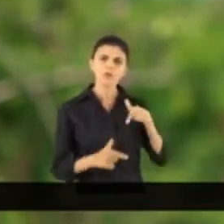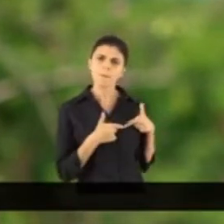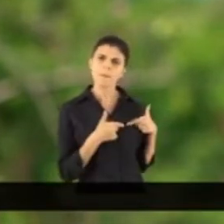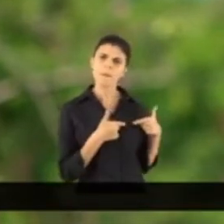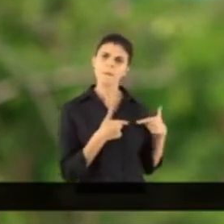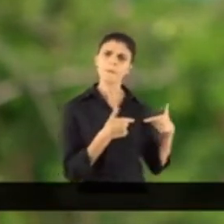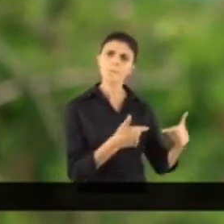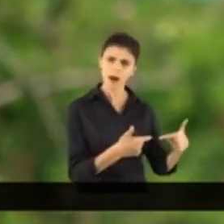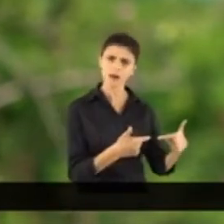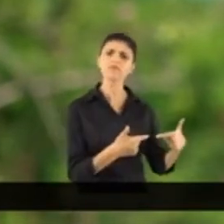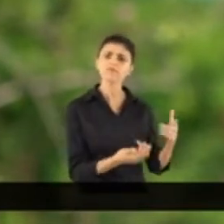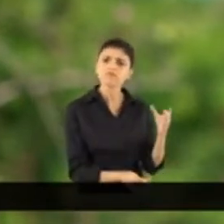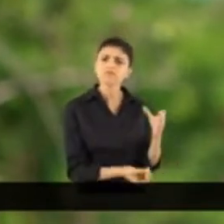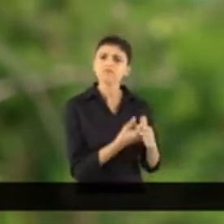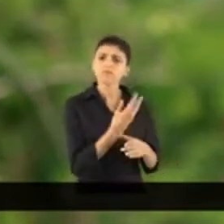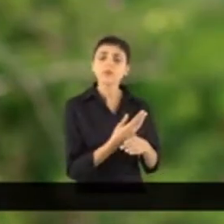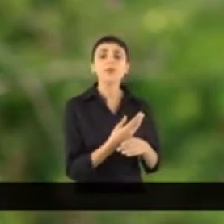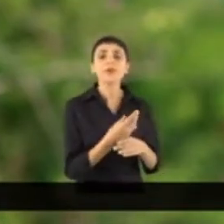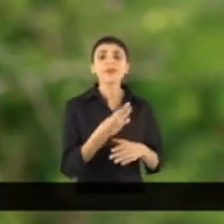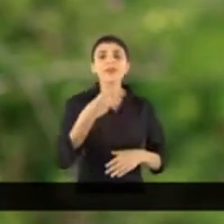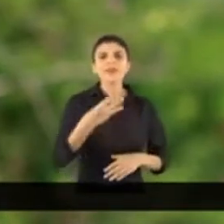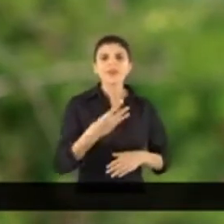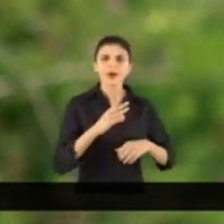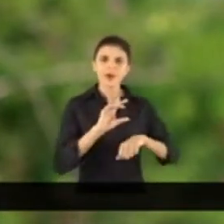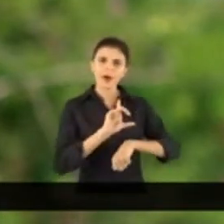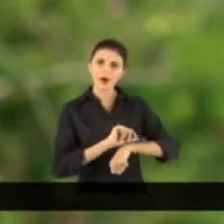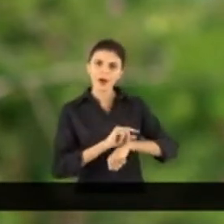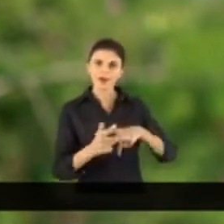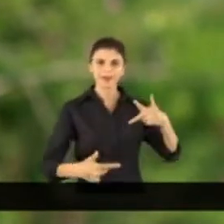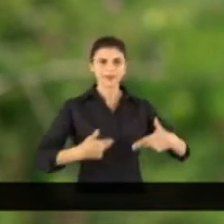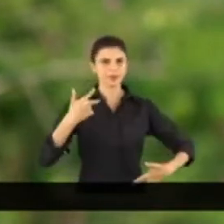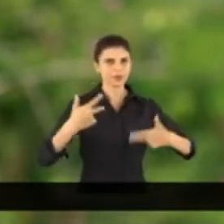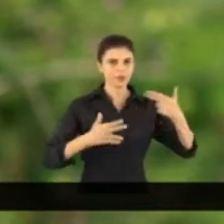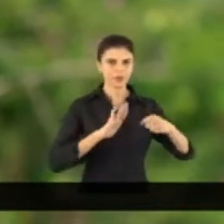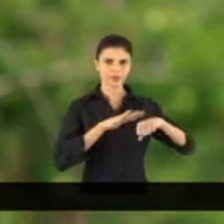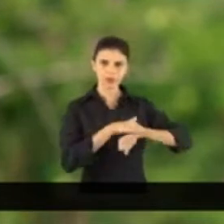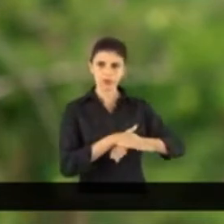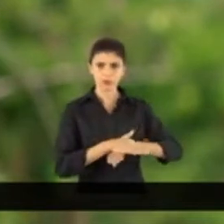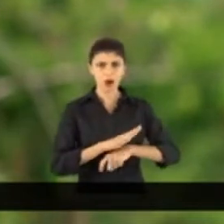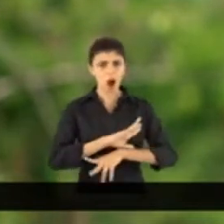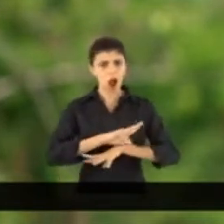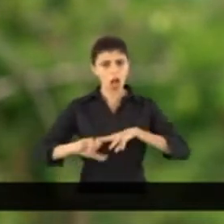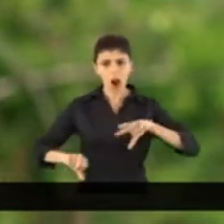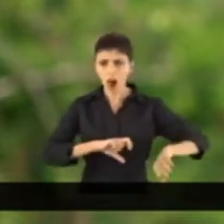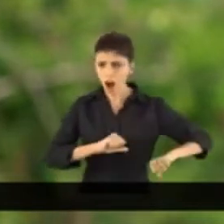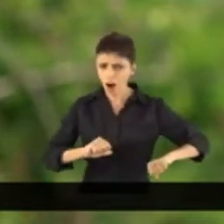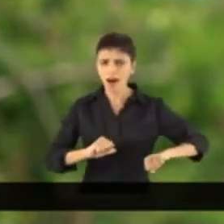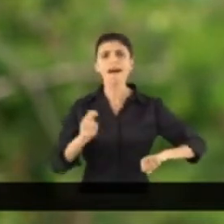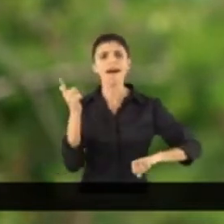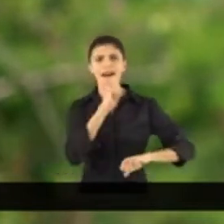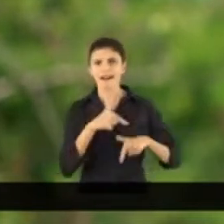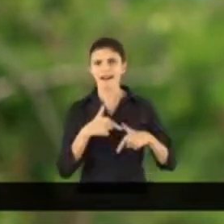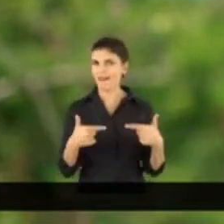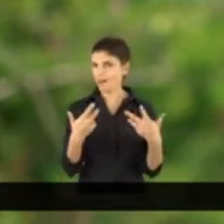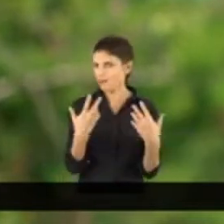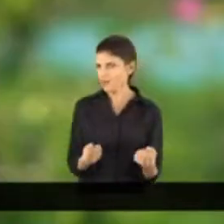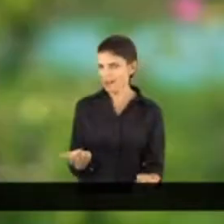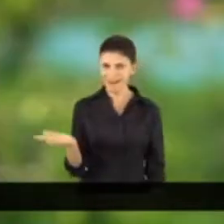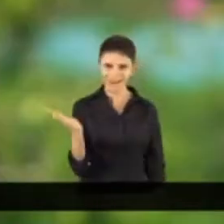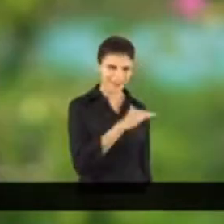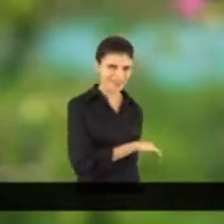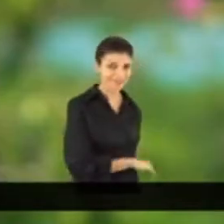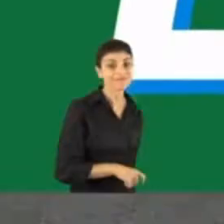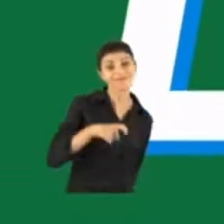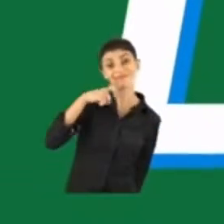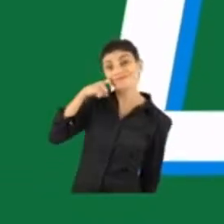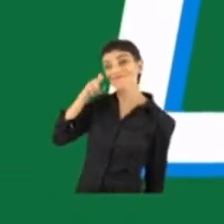funcionar plenamente e implantar o terceiro turno para cirurgias. Sem roubalheira, dá para fazer direito.